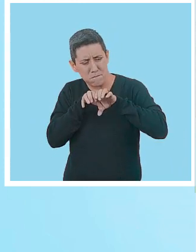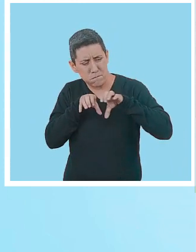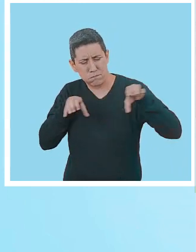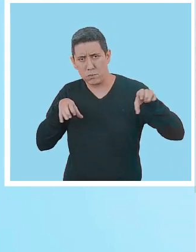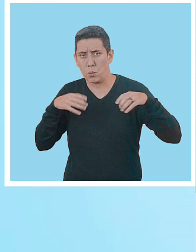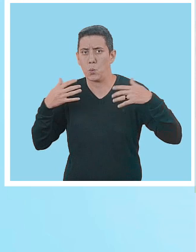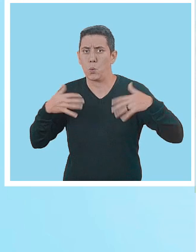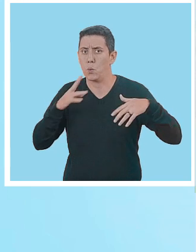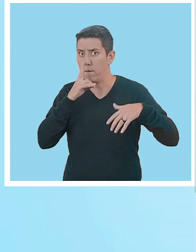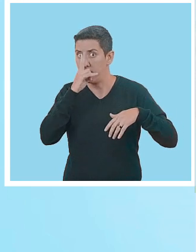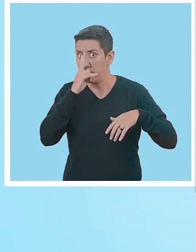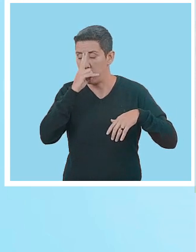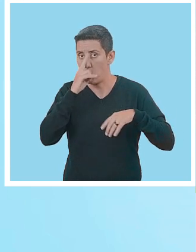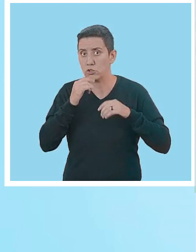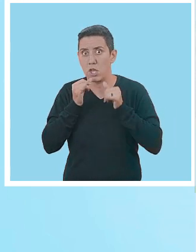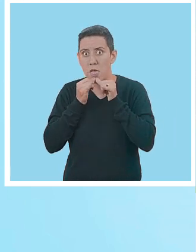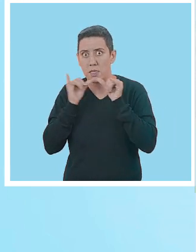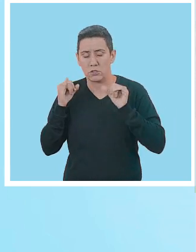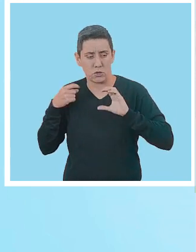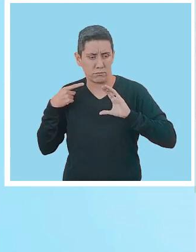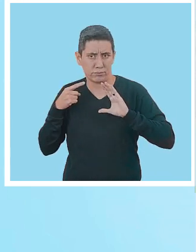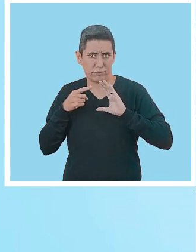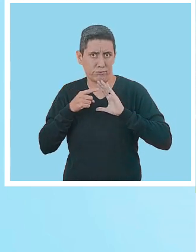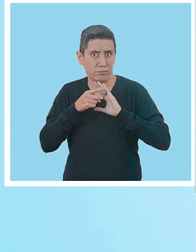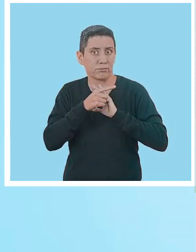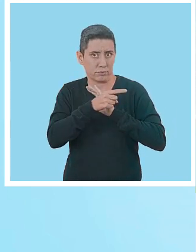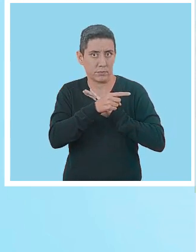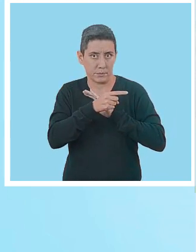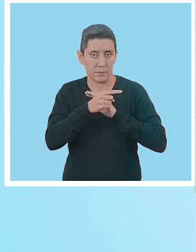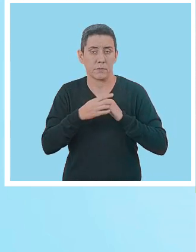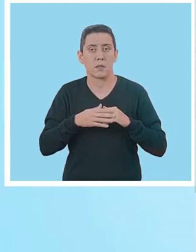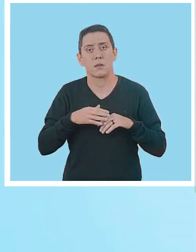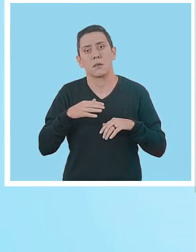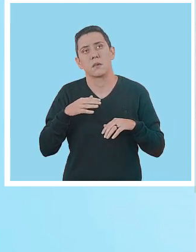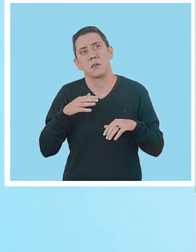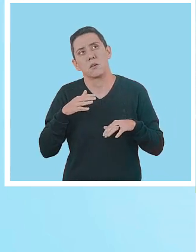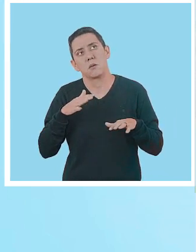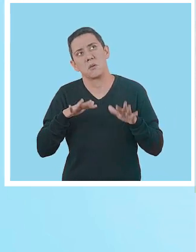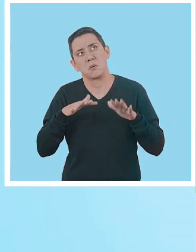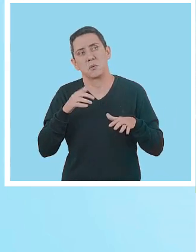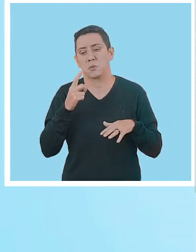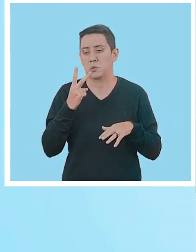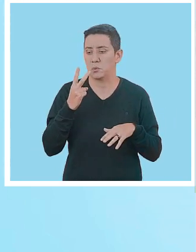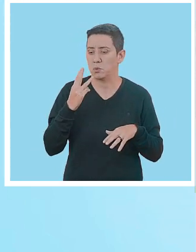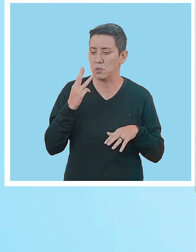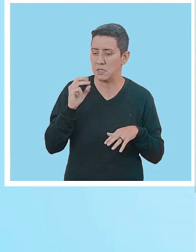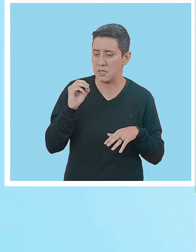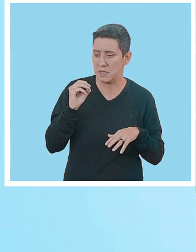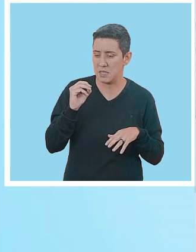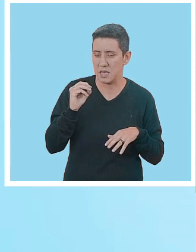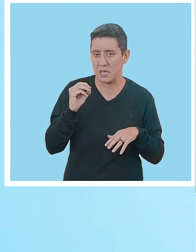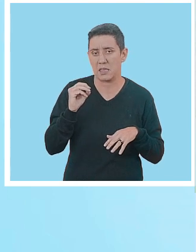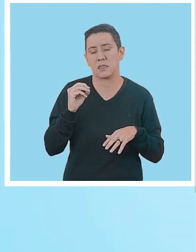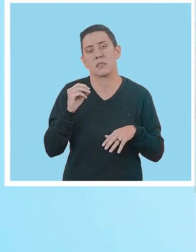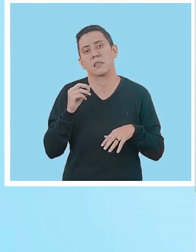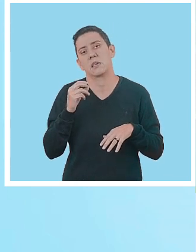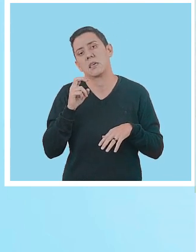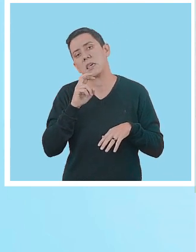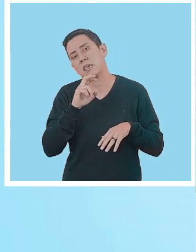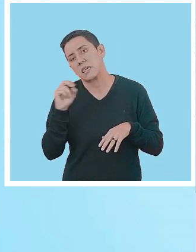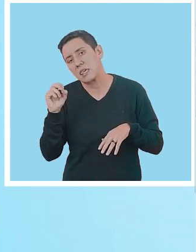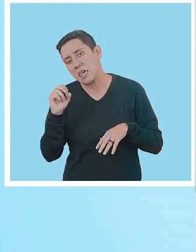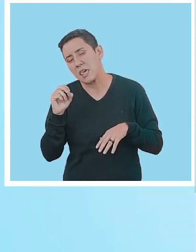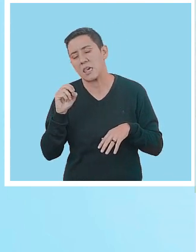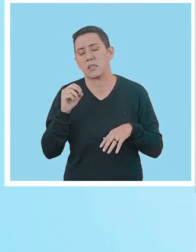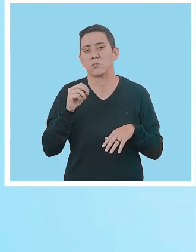existem linha sair de 230kg volts 500 quilovolts 700